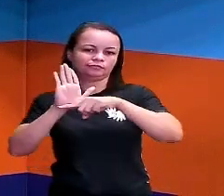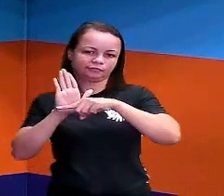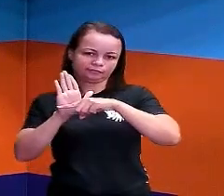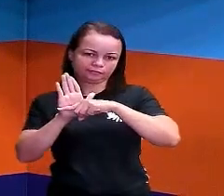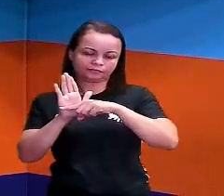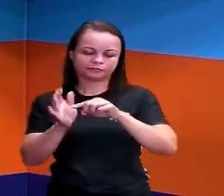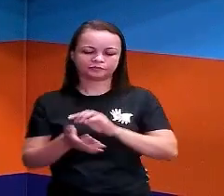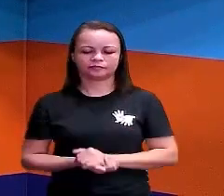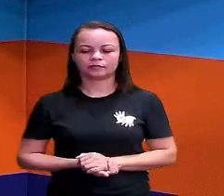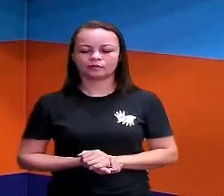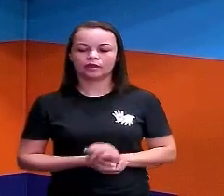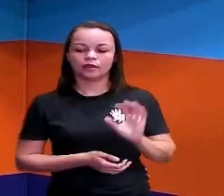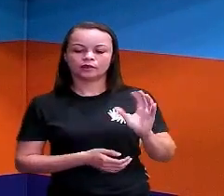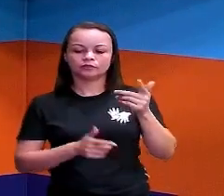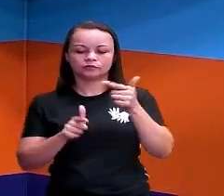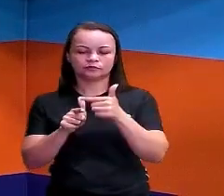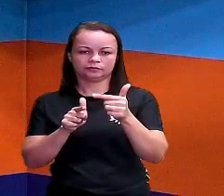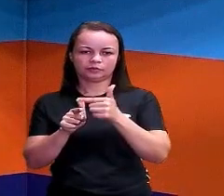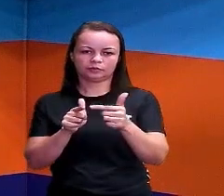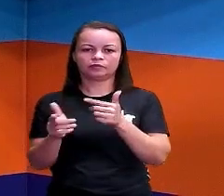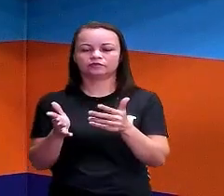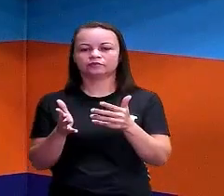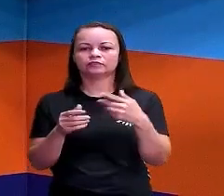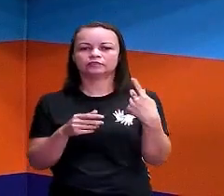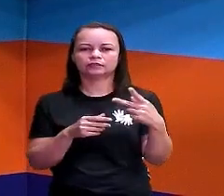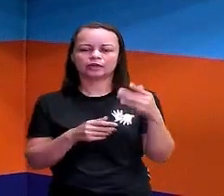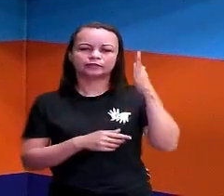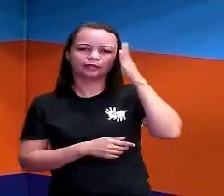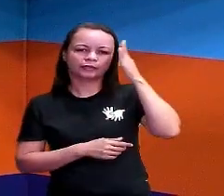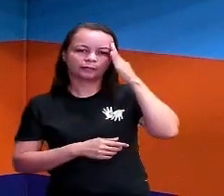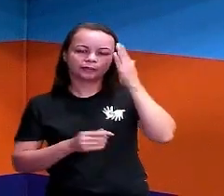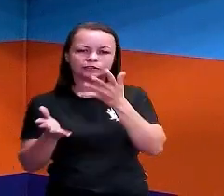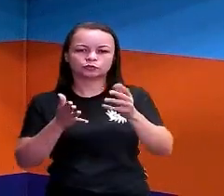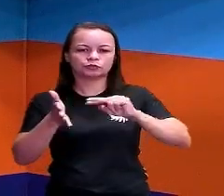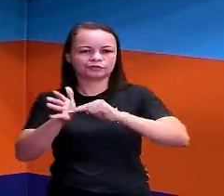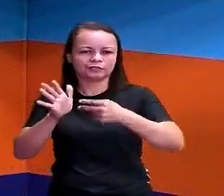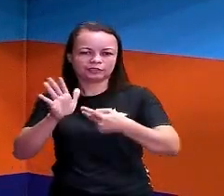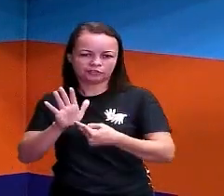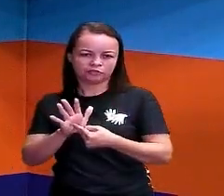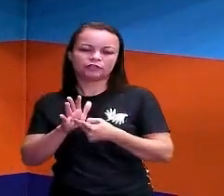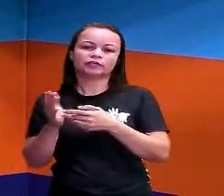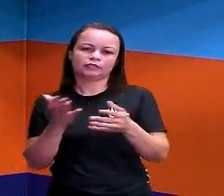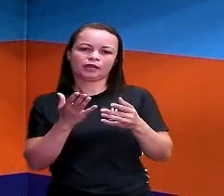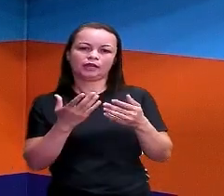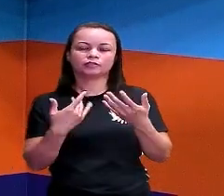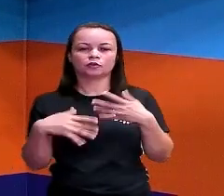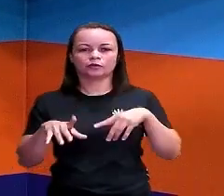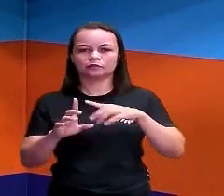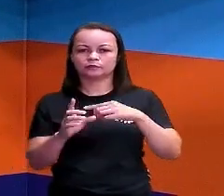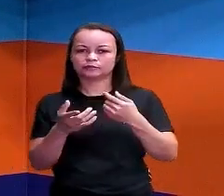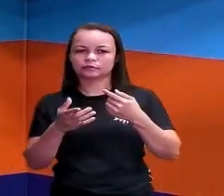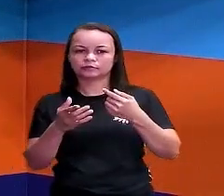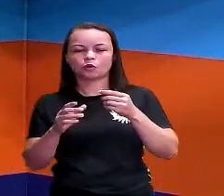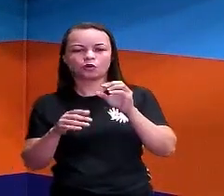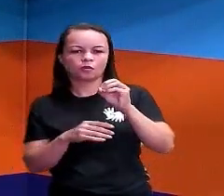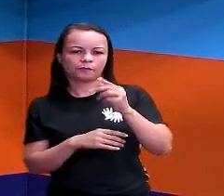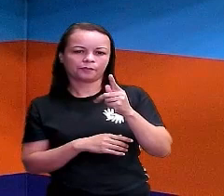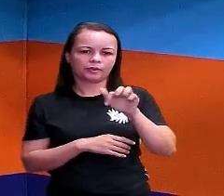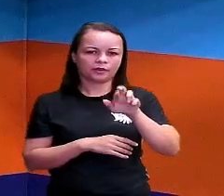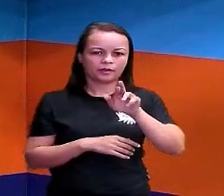subtração. Resolução de problemas com ênfase na compreensão dos significados das operações